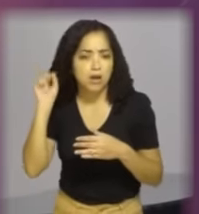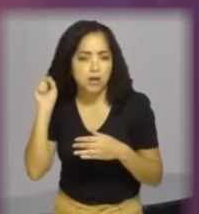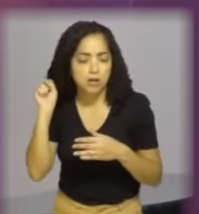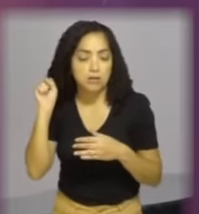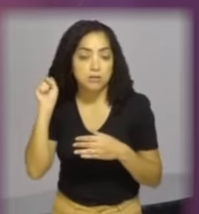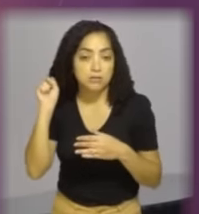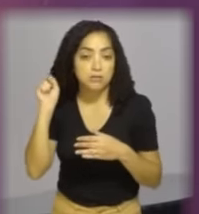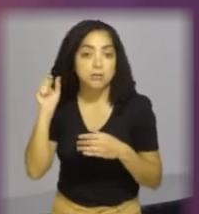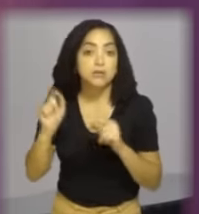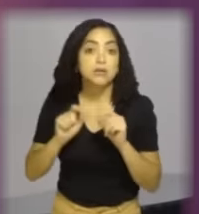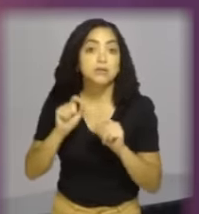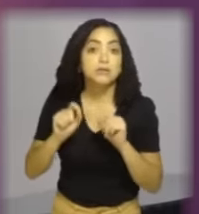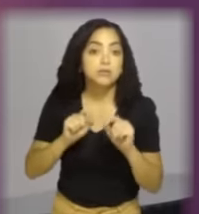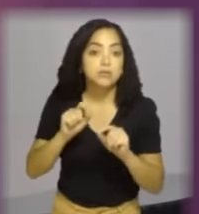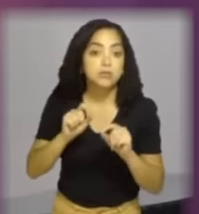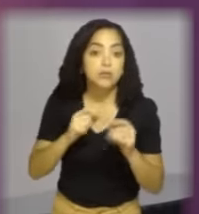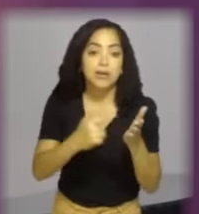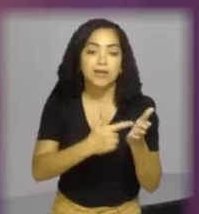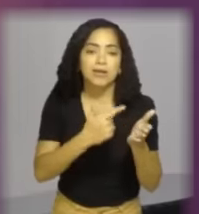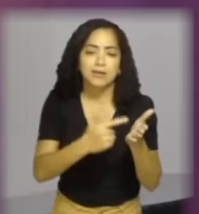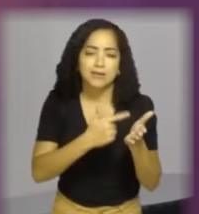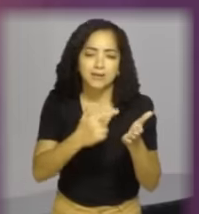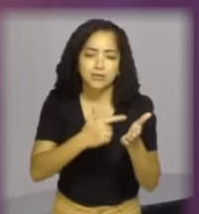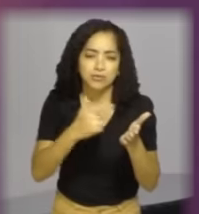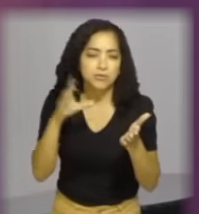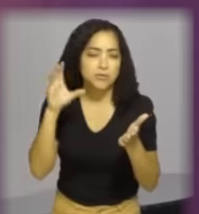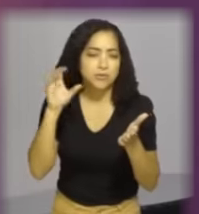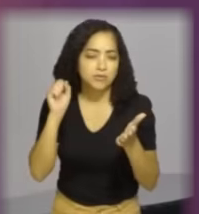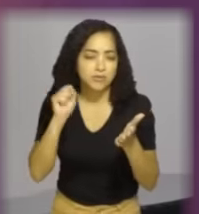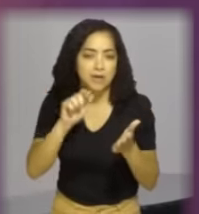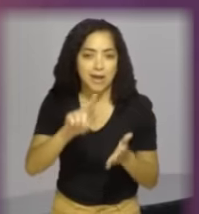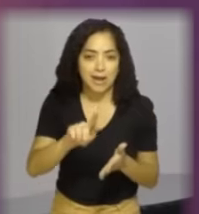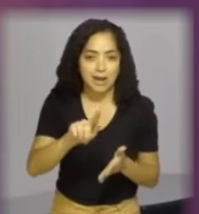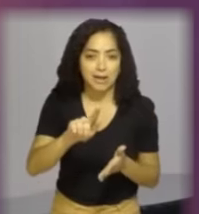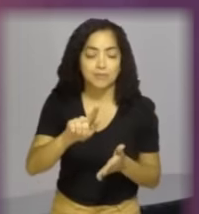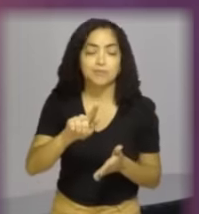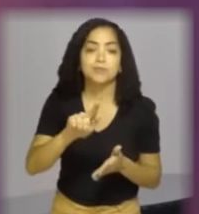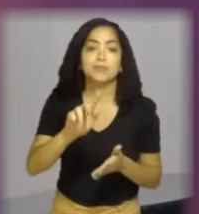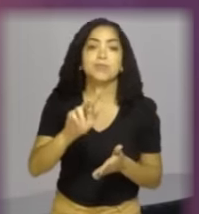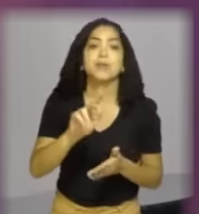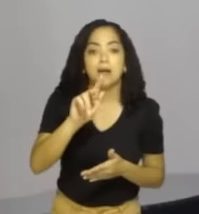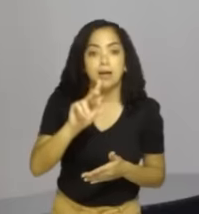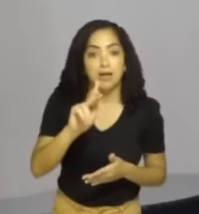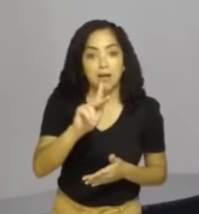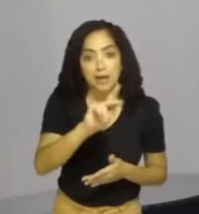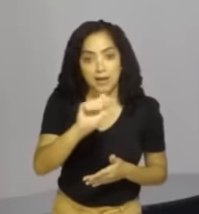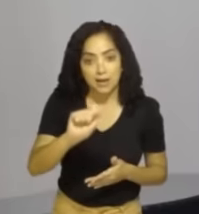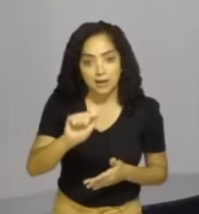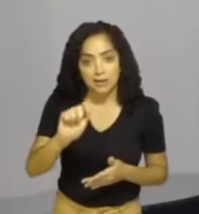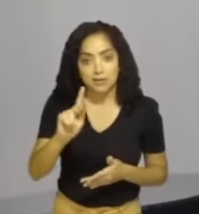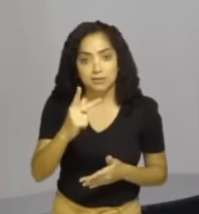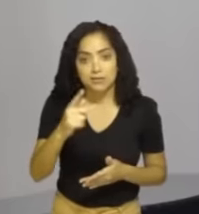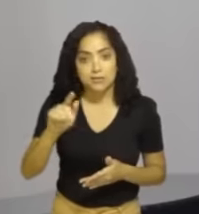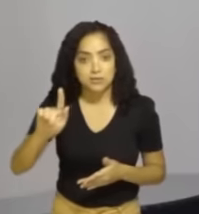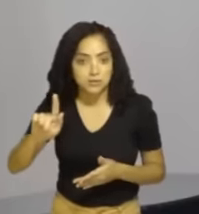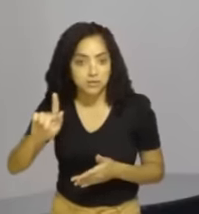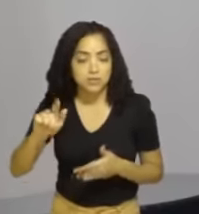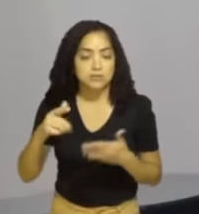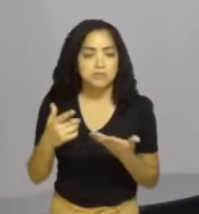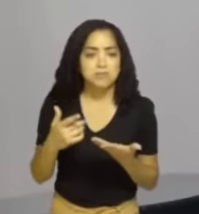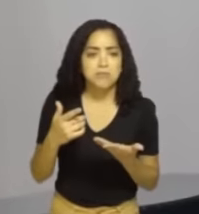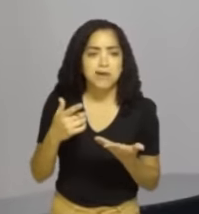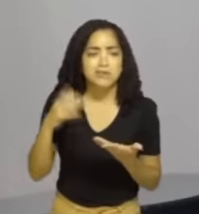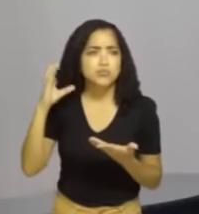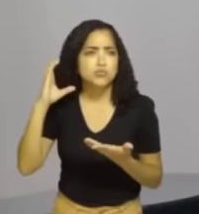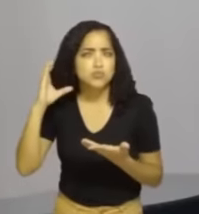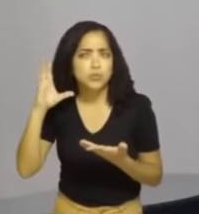radiofônica, trechos do livro do H.G. Wells, chamado A Guerra dos Mundos. Só que nem todos os ouvintes entenderam que